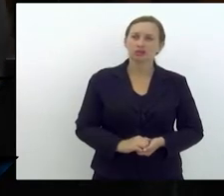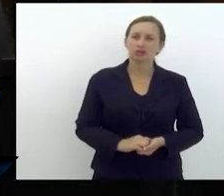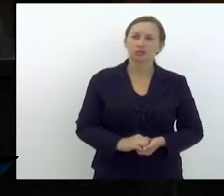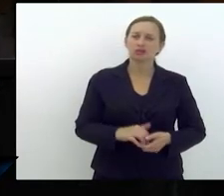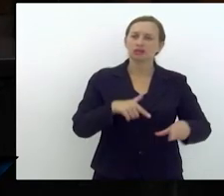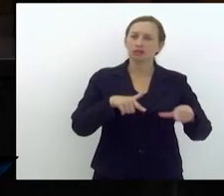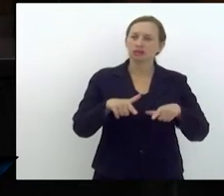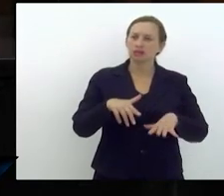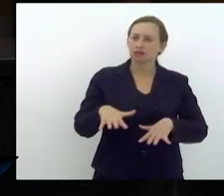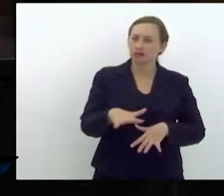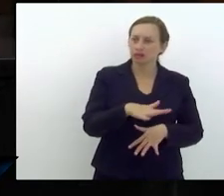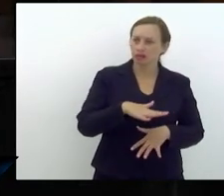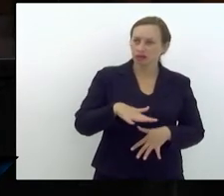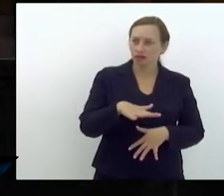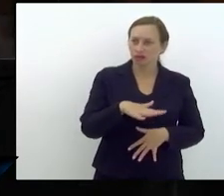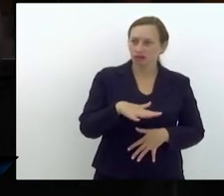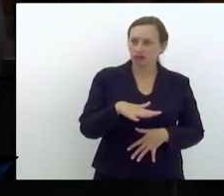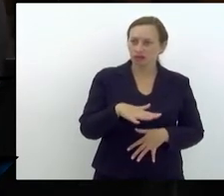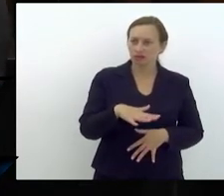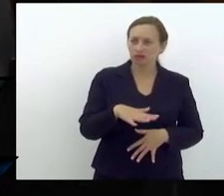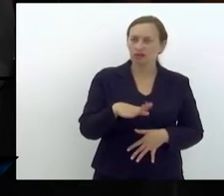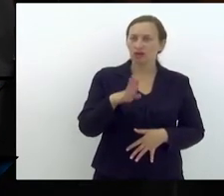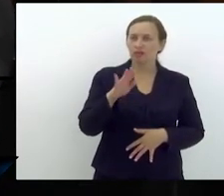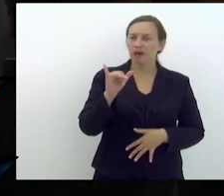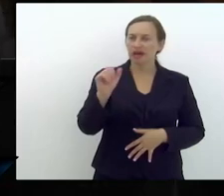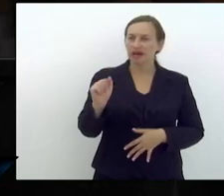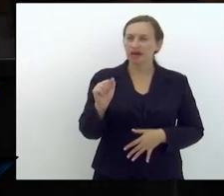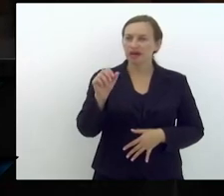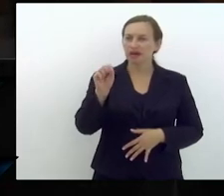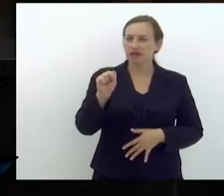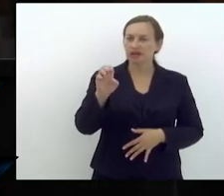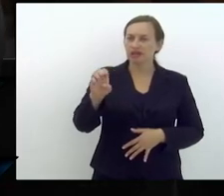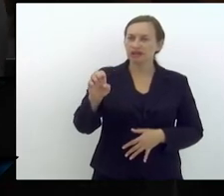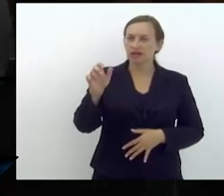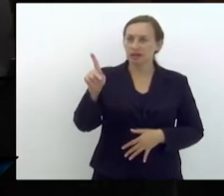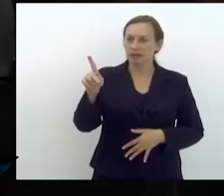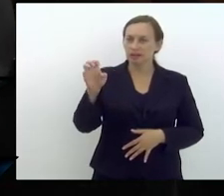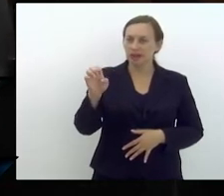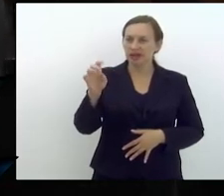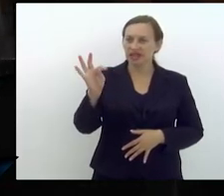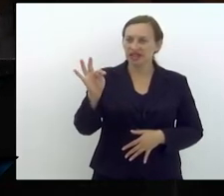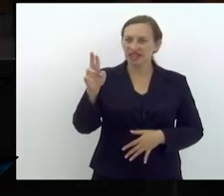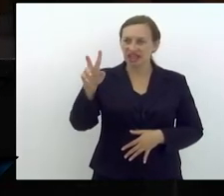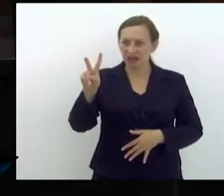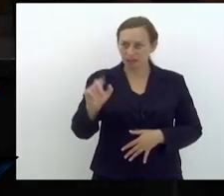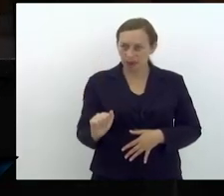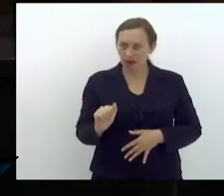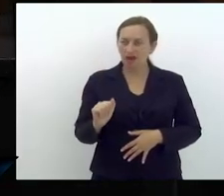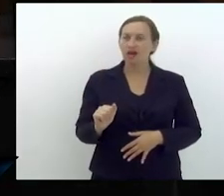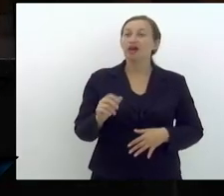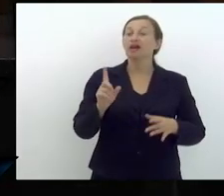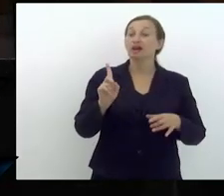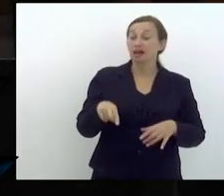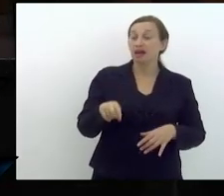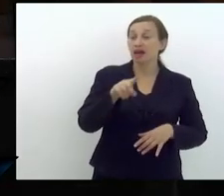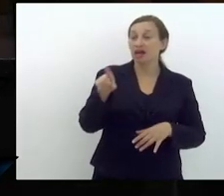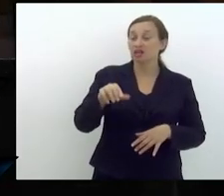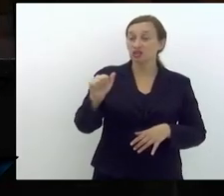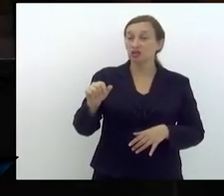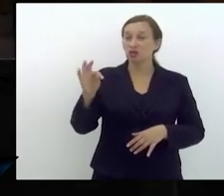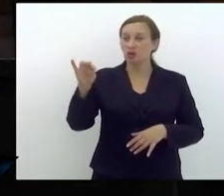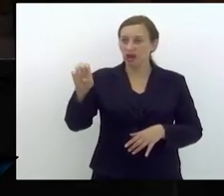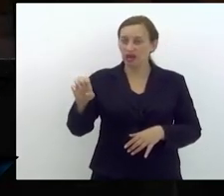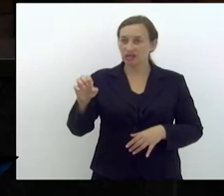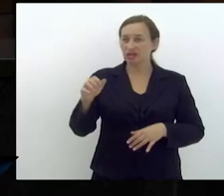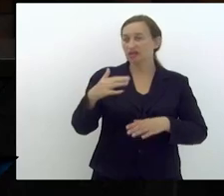na região confrontante com a Baía de Sepetiba porque a zona oeste da cidade mais município